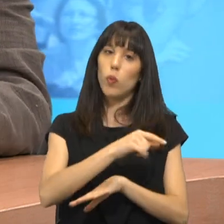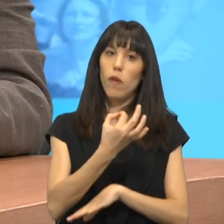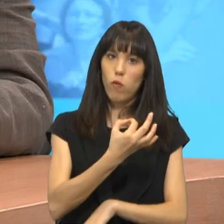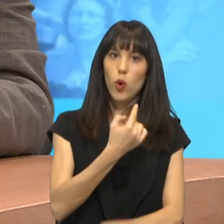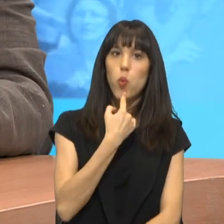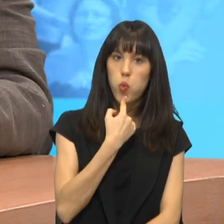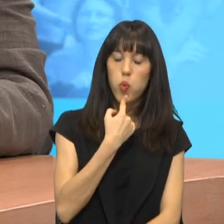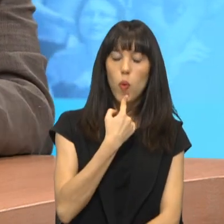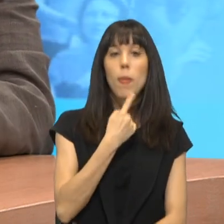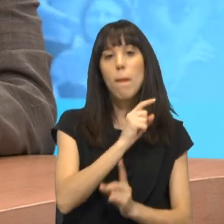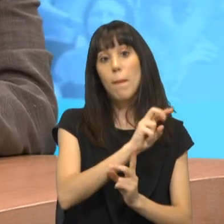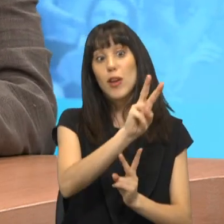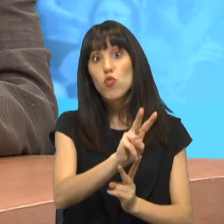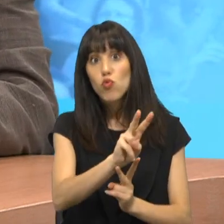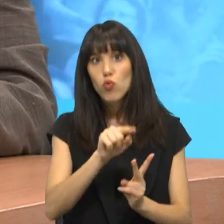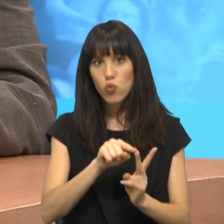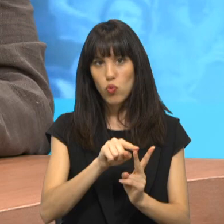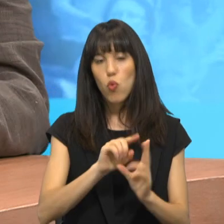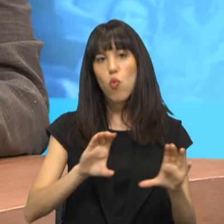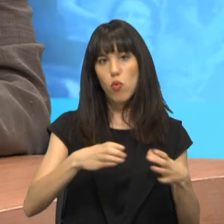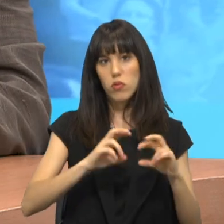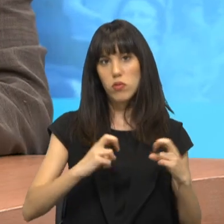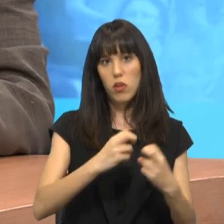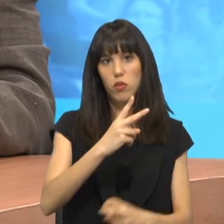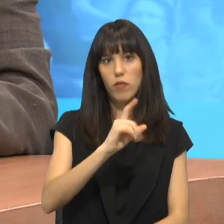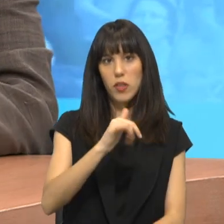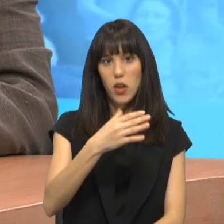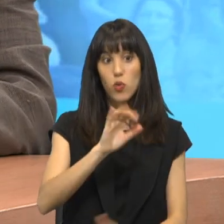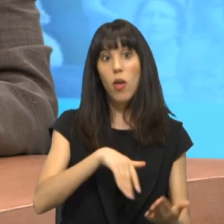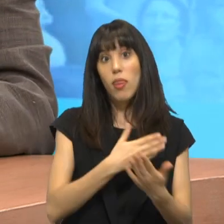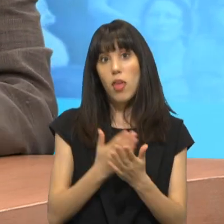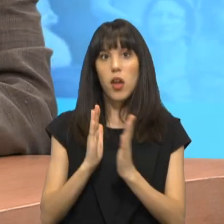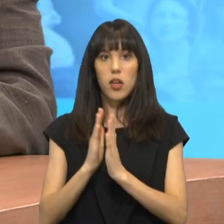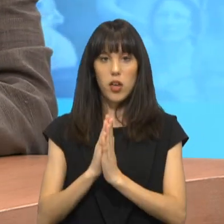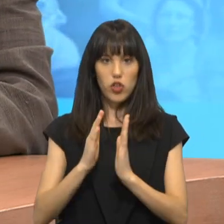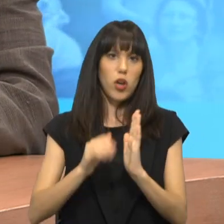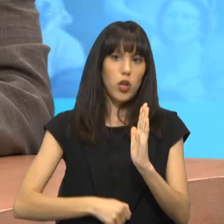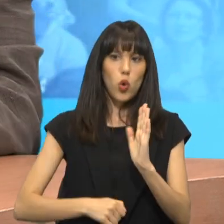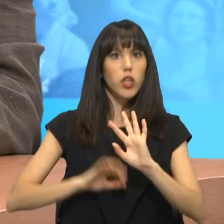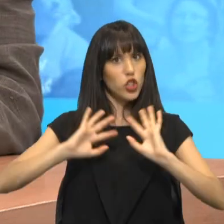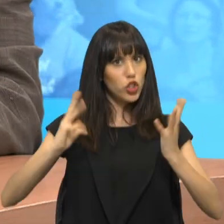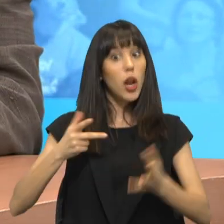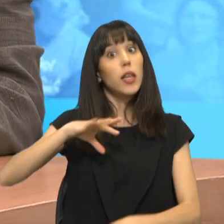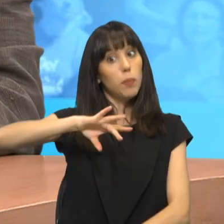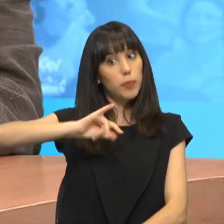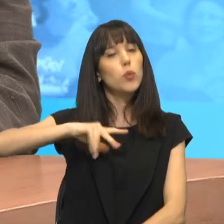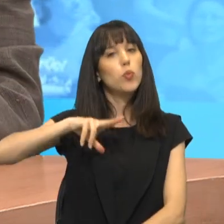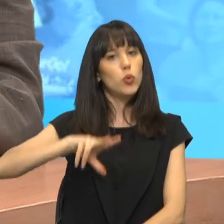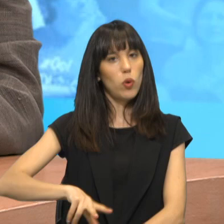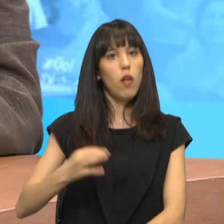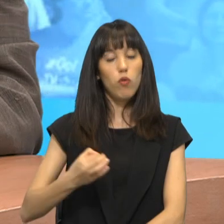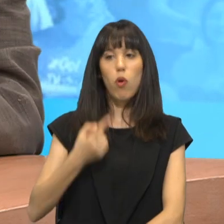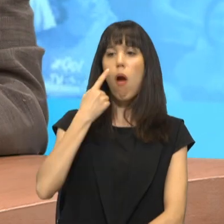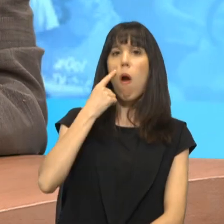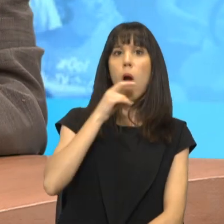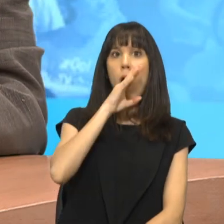Segundo Concílio do Vaticano vem trazer à Igreja Católica, em geral e em Portugal, um entendimento